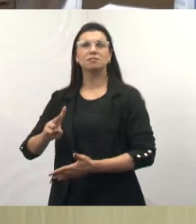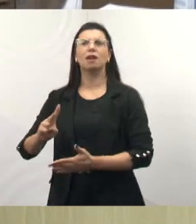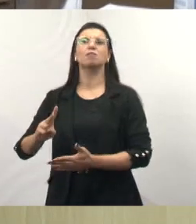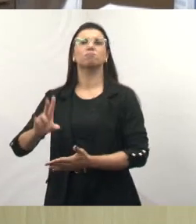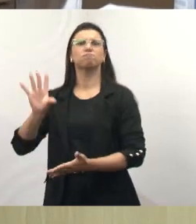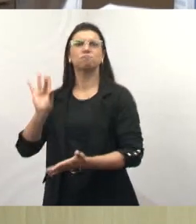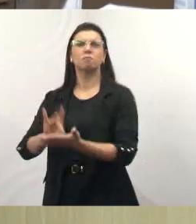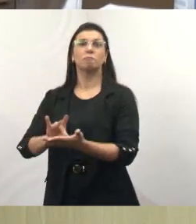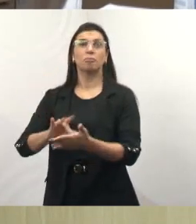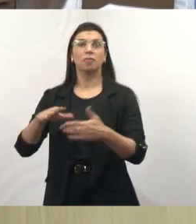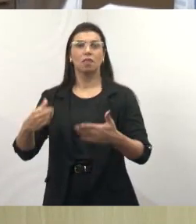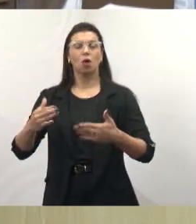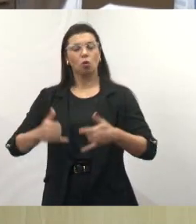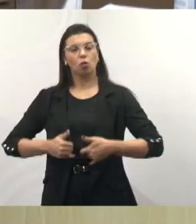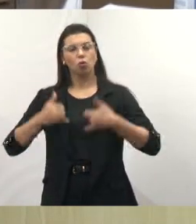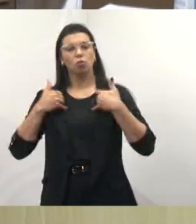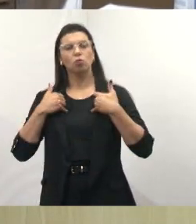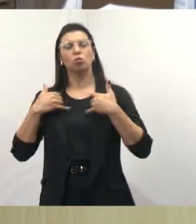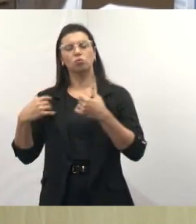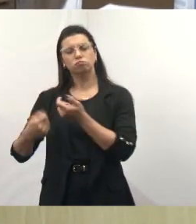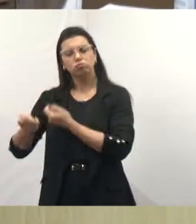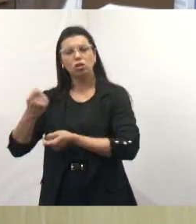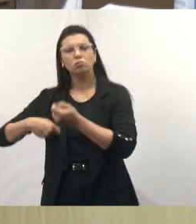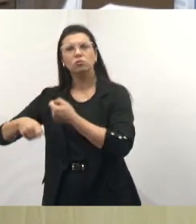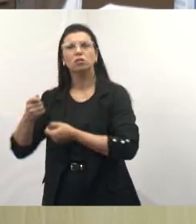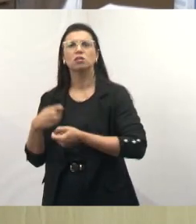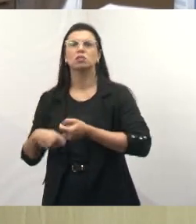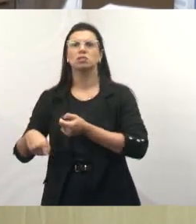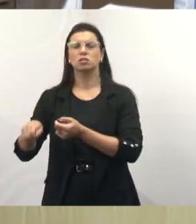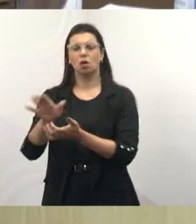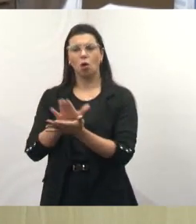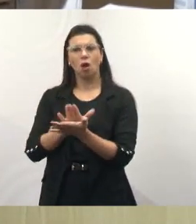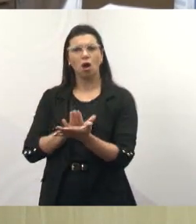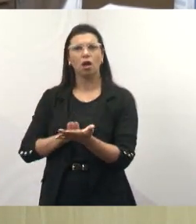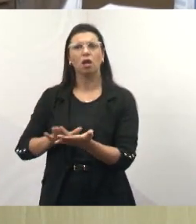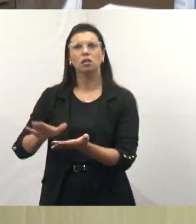e o orgulho de fazer parte dessa gestão, não é?